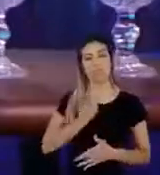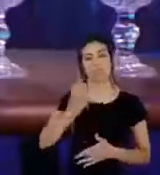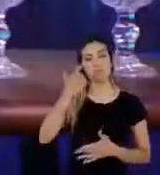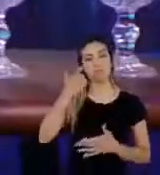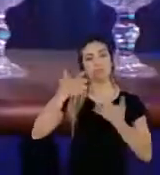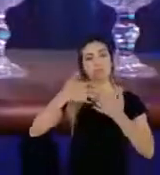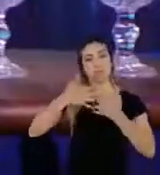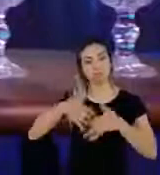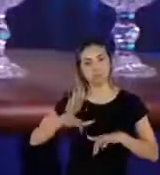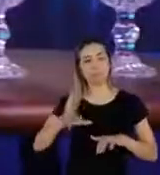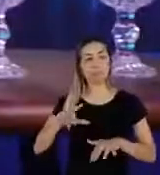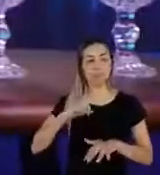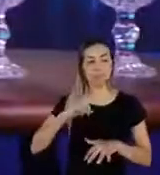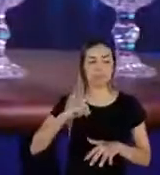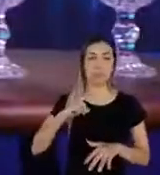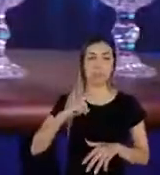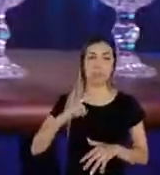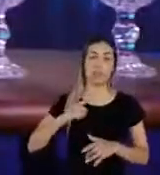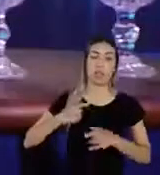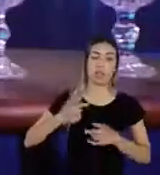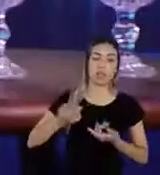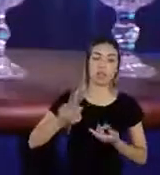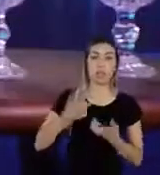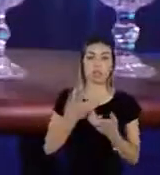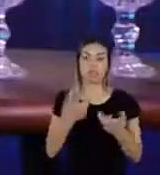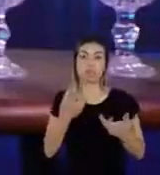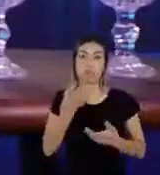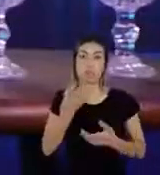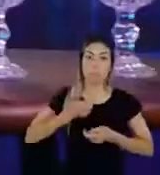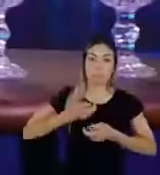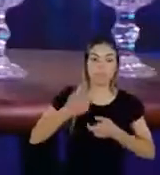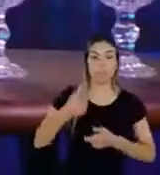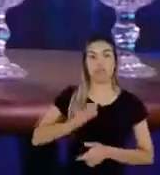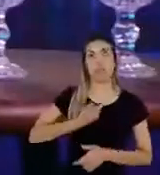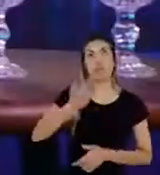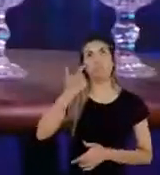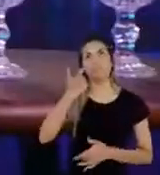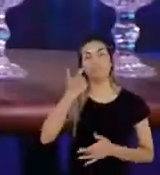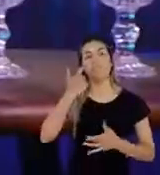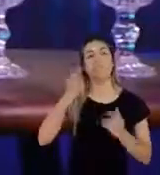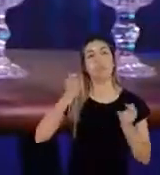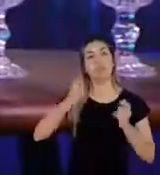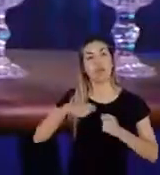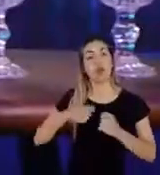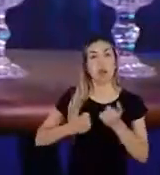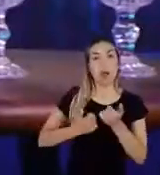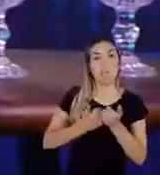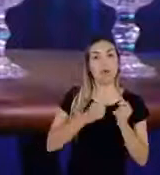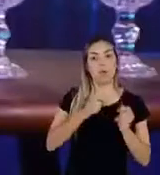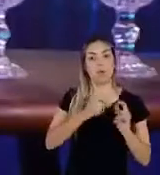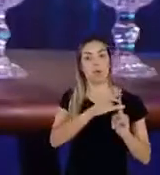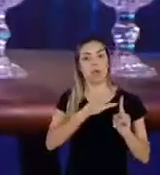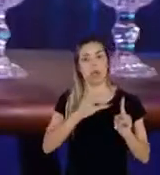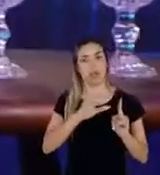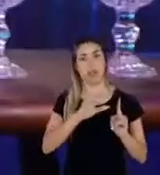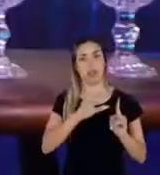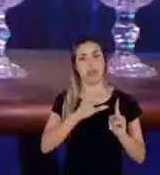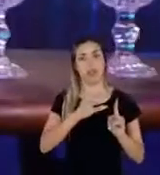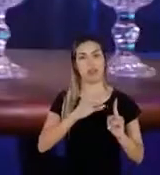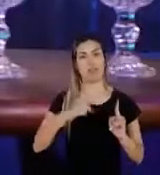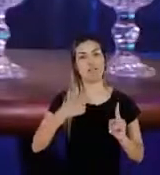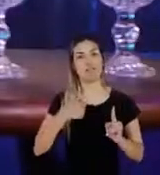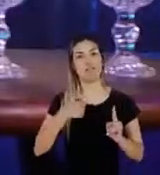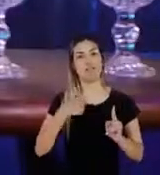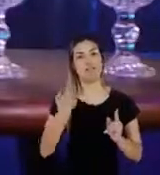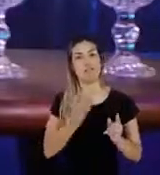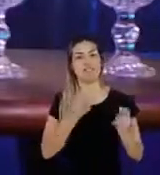um benefício que nós desejamos é beneficiar o consumidor, né? Que ele possa ter,